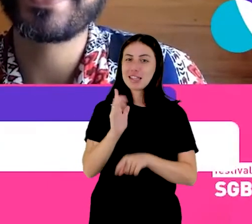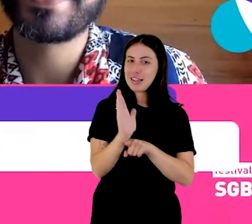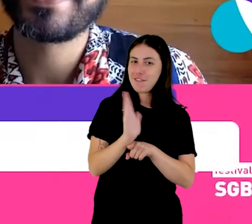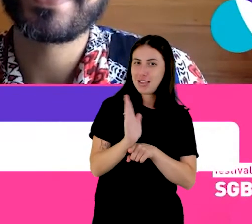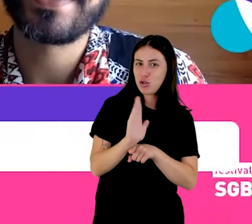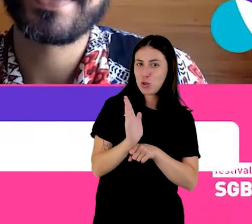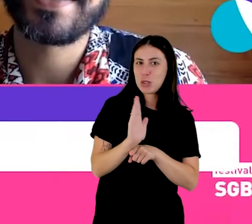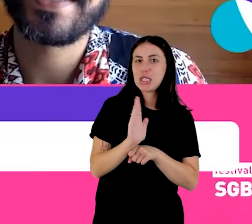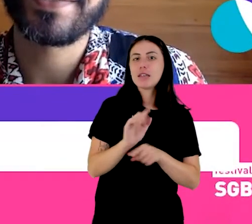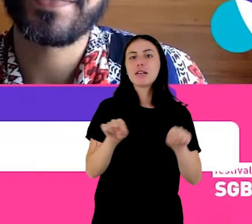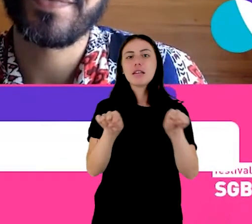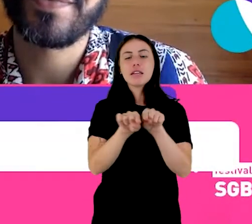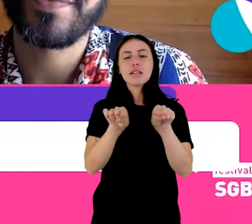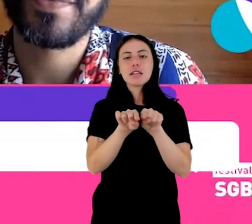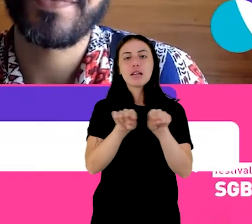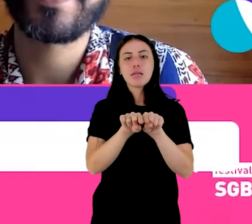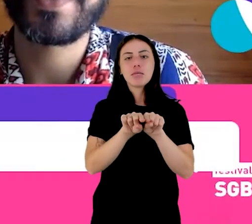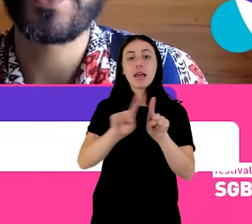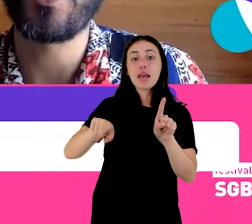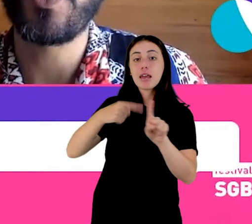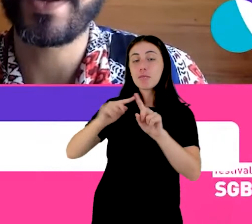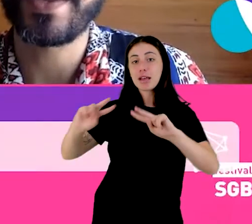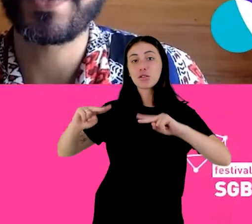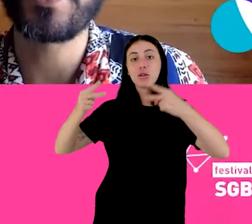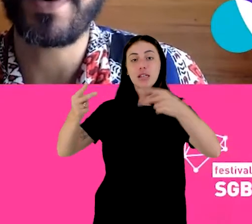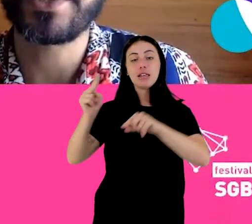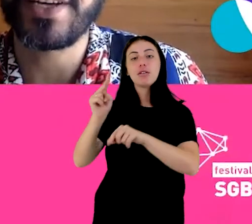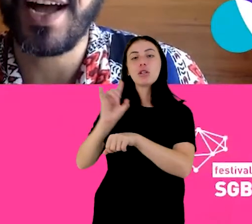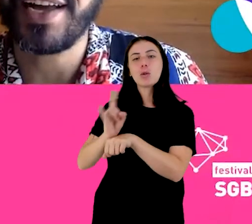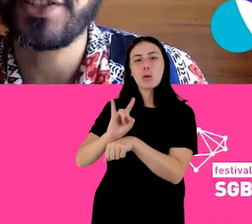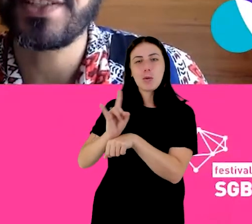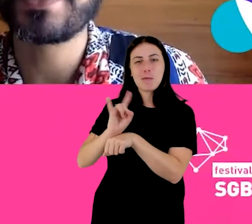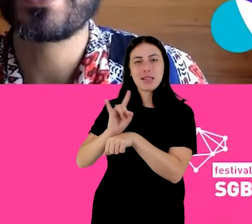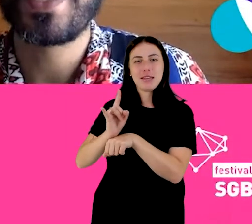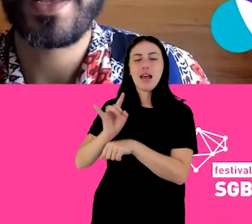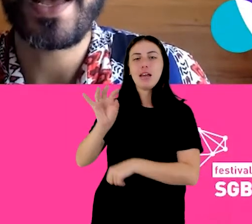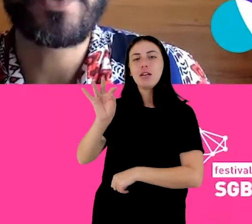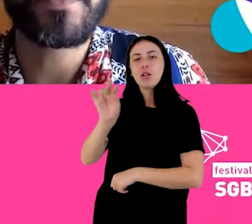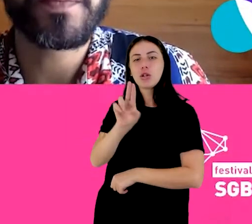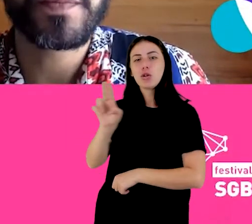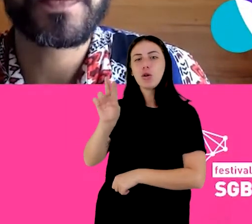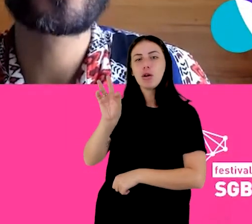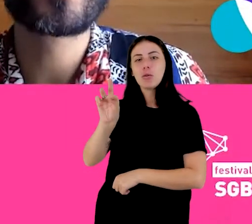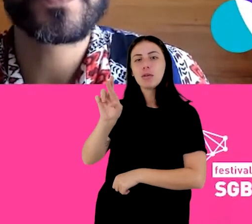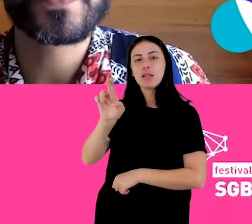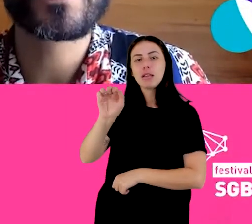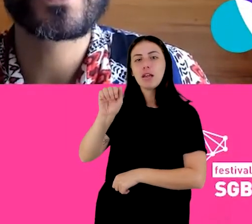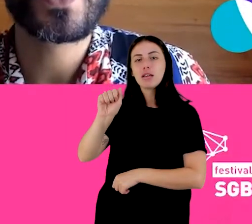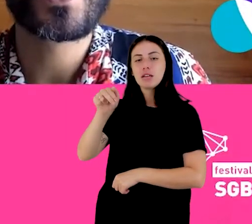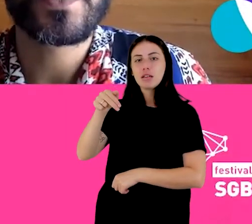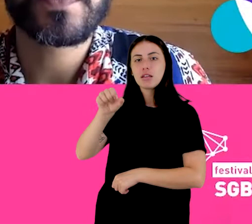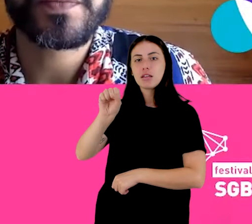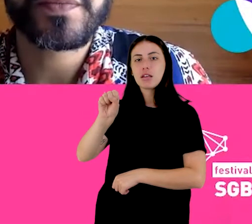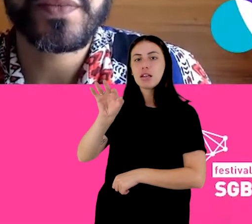e aí depois eles vão colocar, tem um videozinho colocou aqui do Impact Guide. E tem o link do